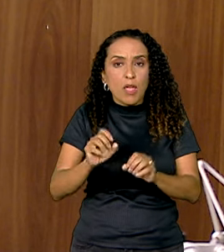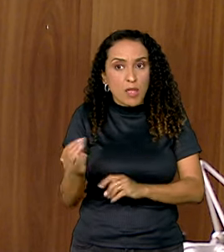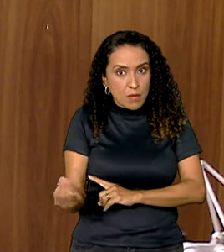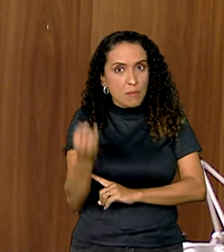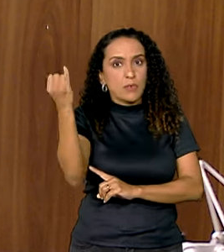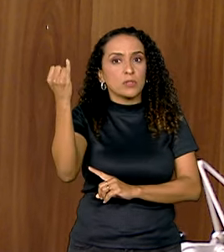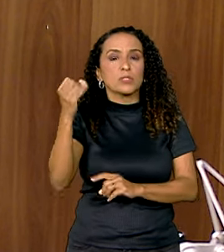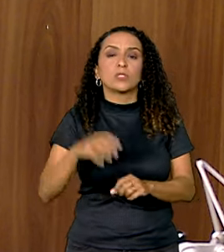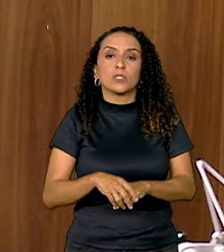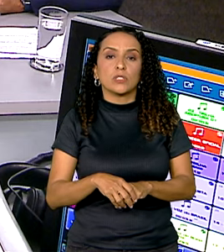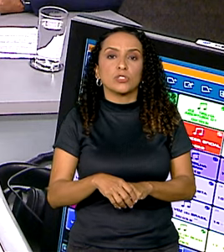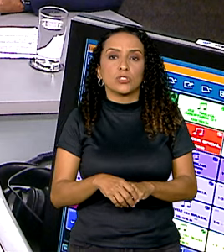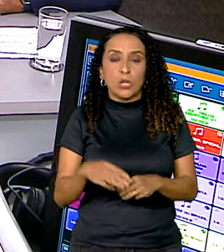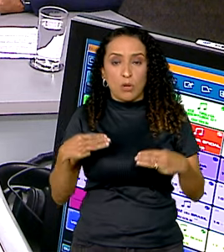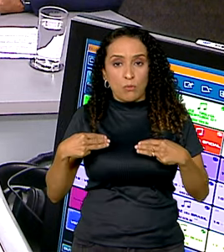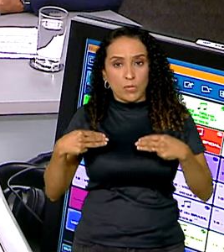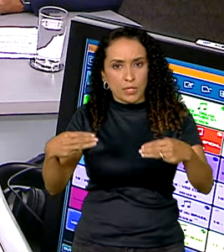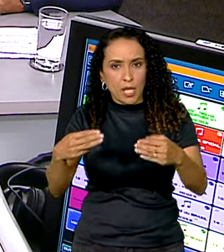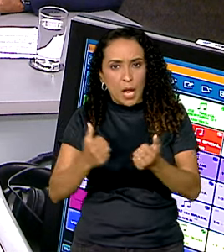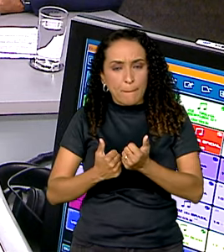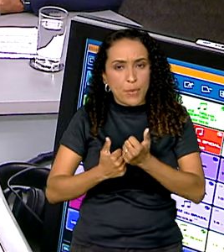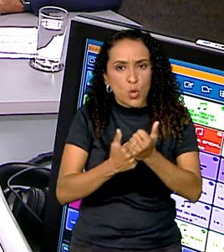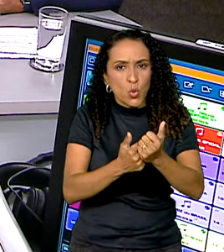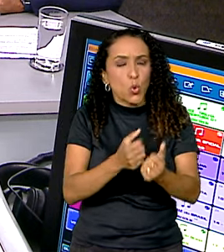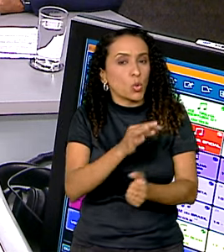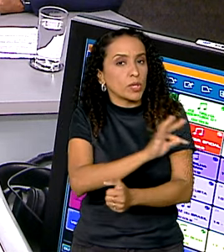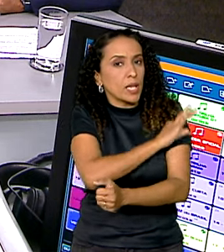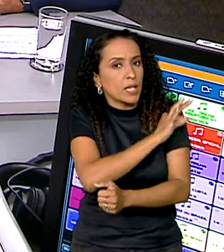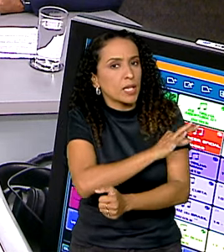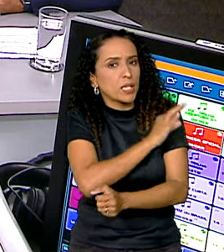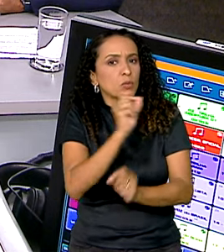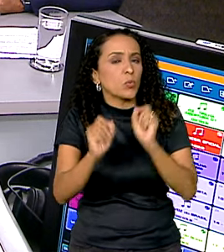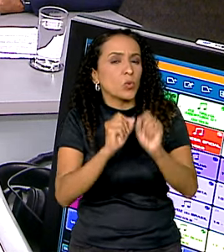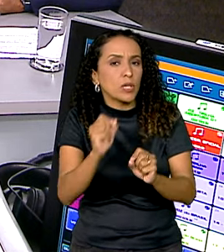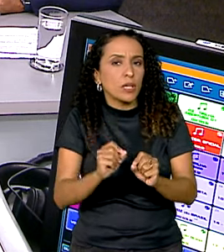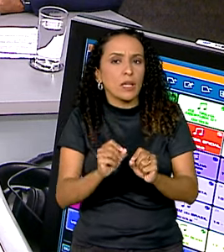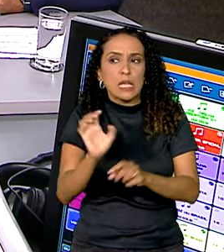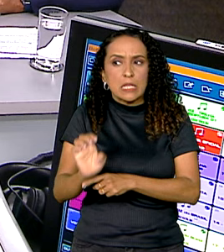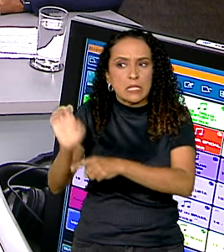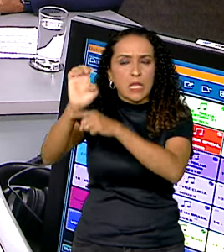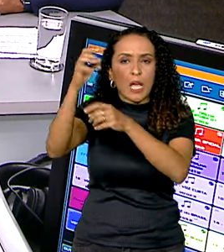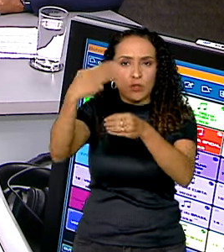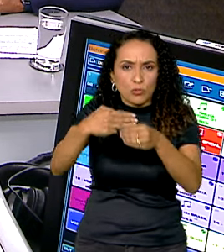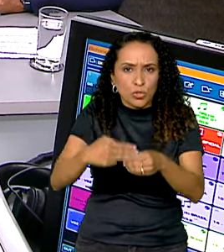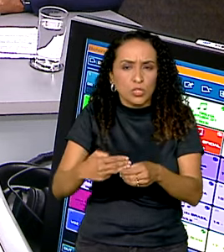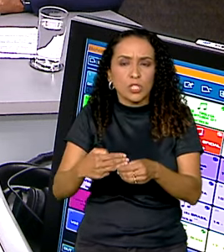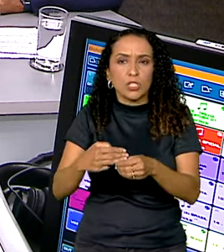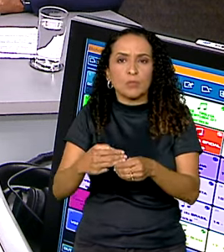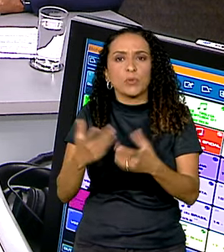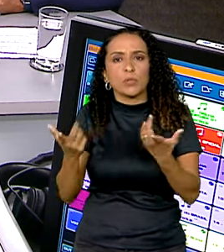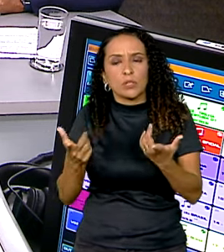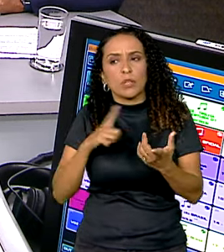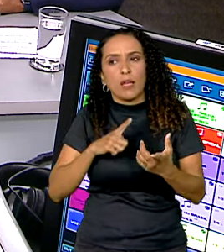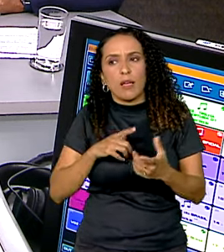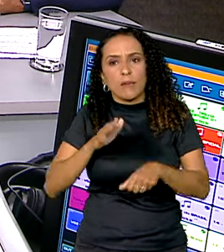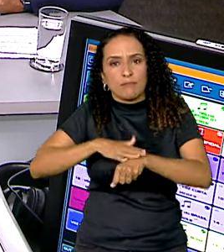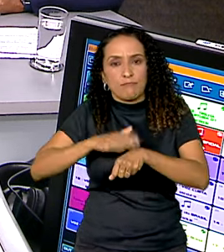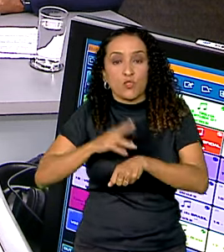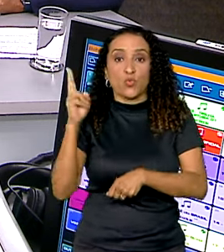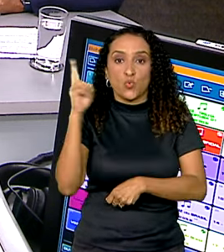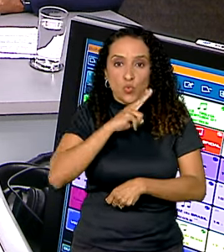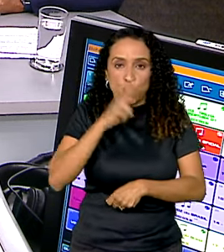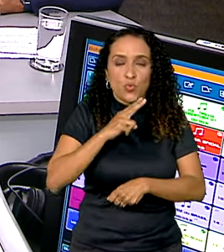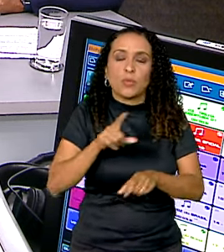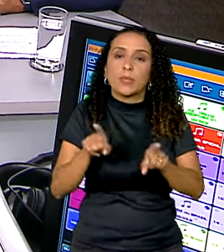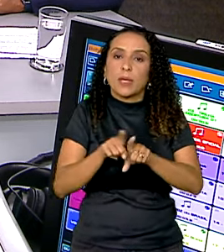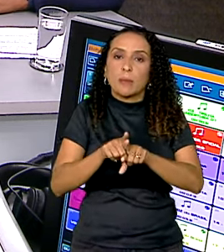fundamentais, né? O Ministério tem apoiado tecnicamente estados e municípios em situação de emergência,